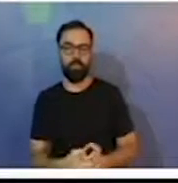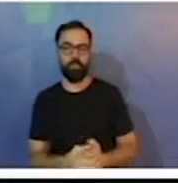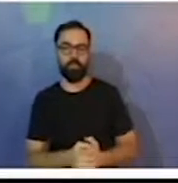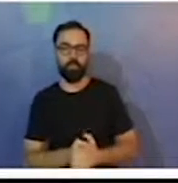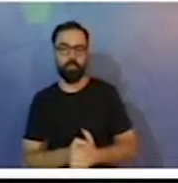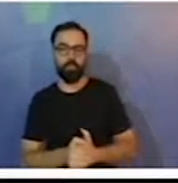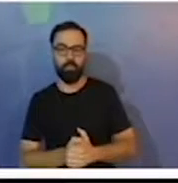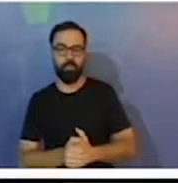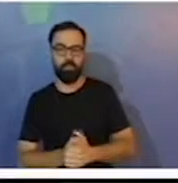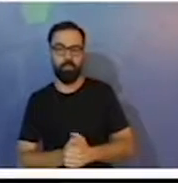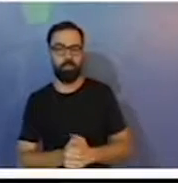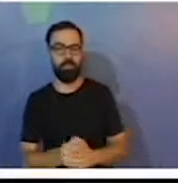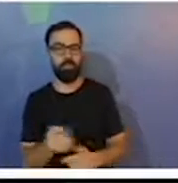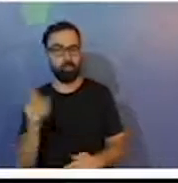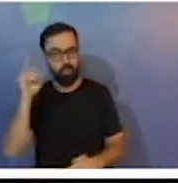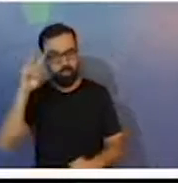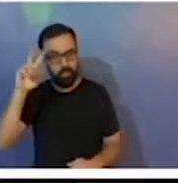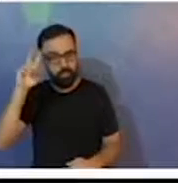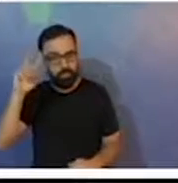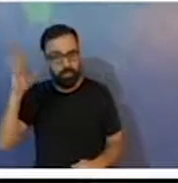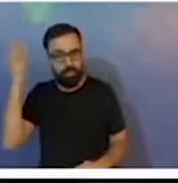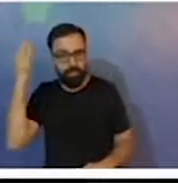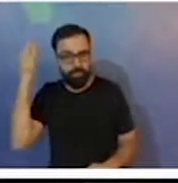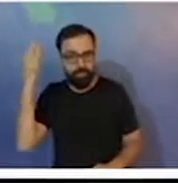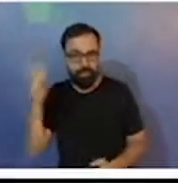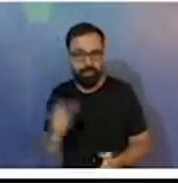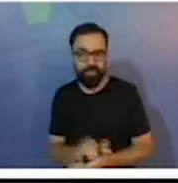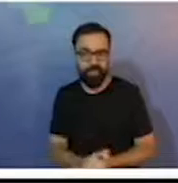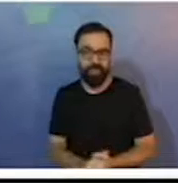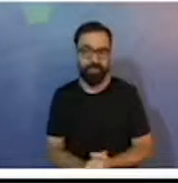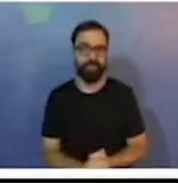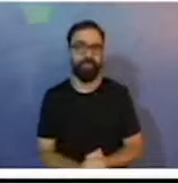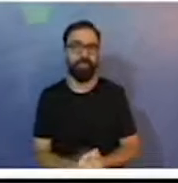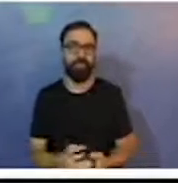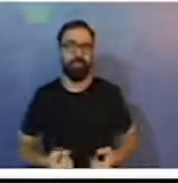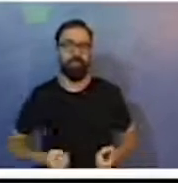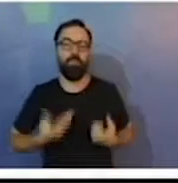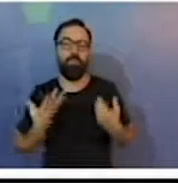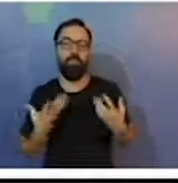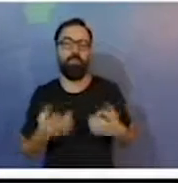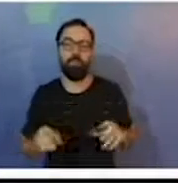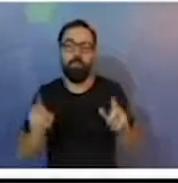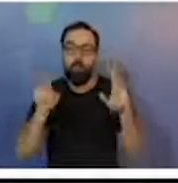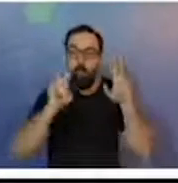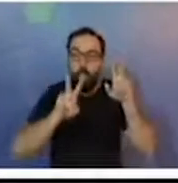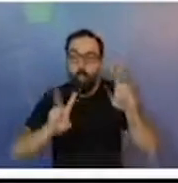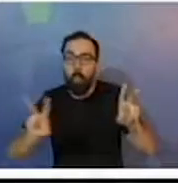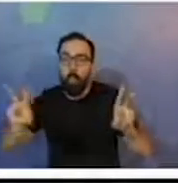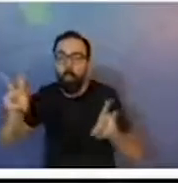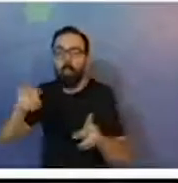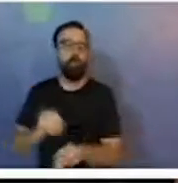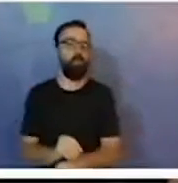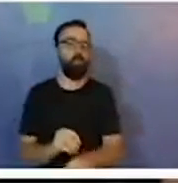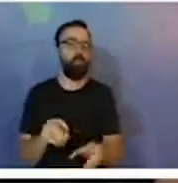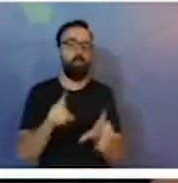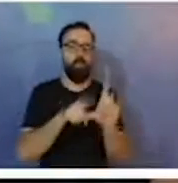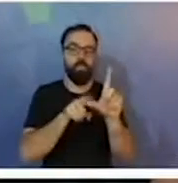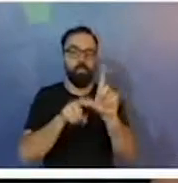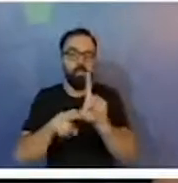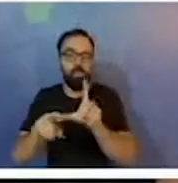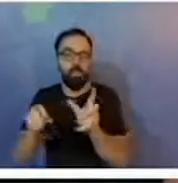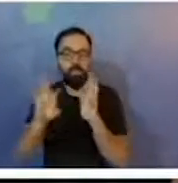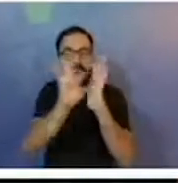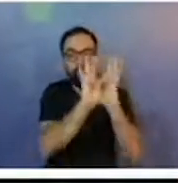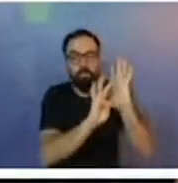ó só Relembrando as nossas últimas aulas poemas visuais aonde as letras o